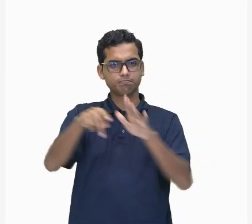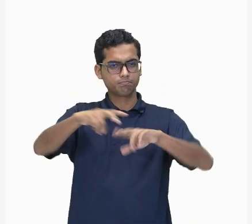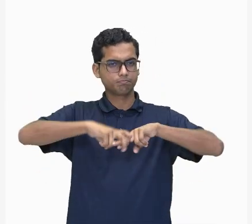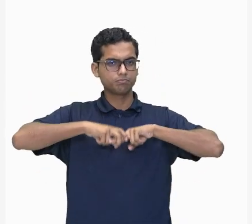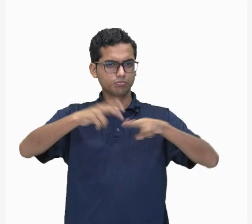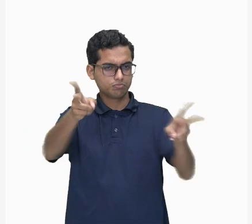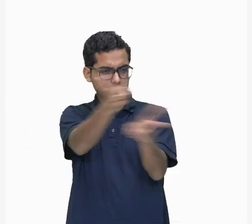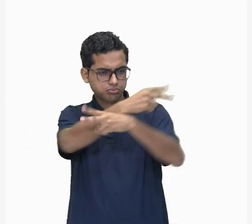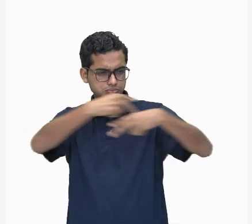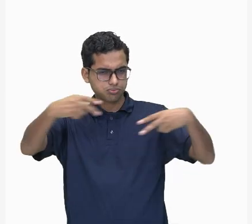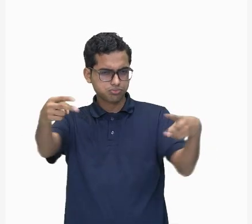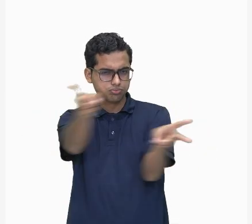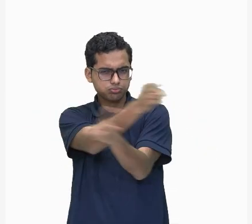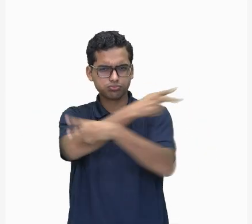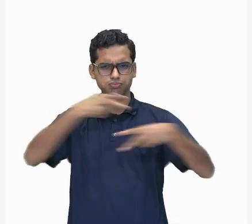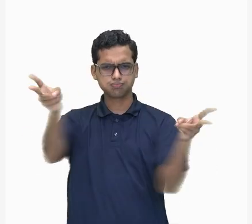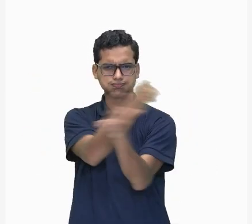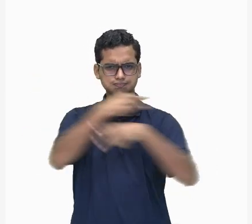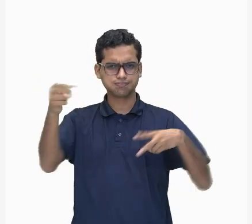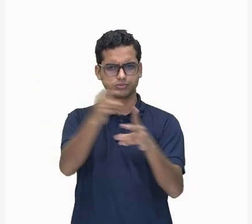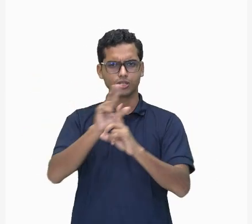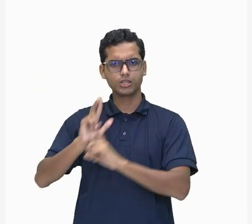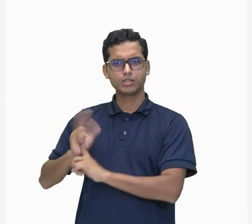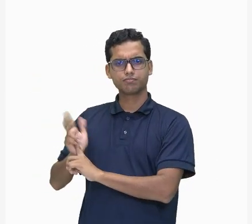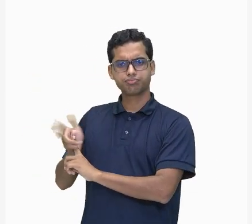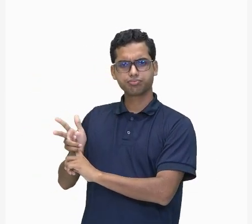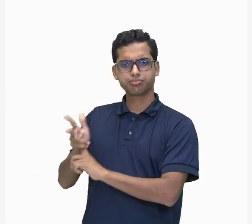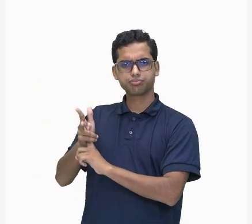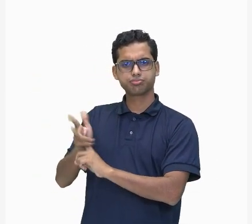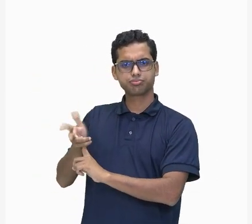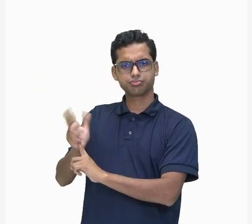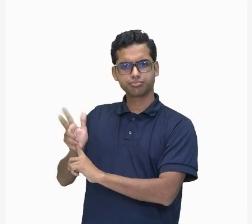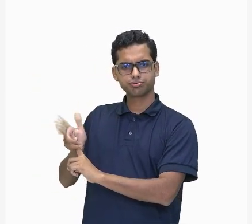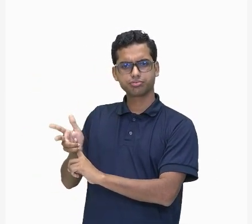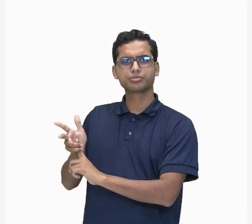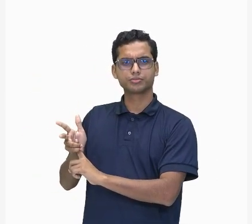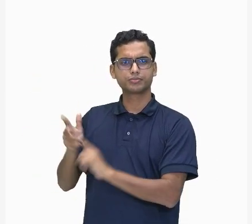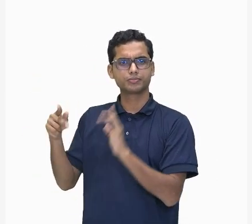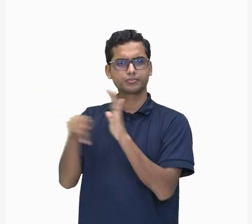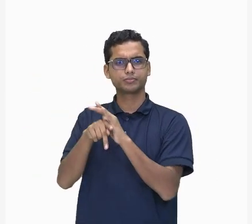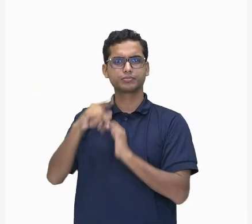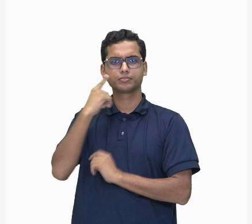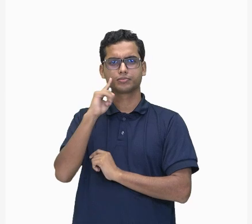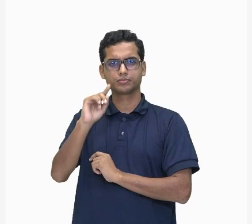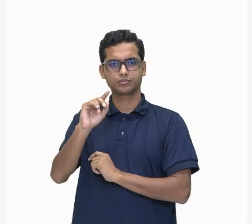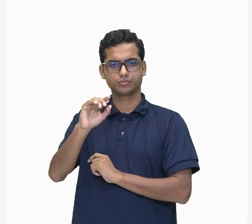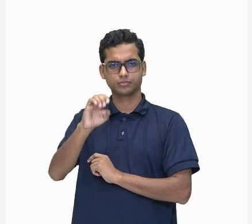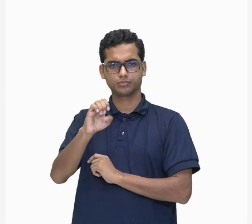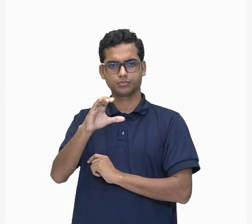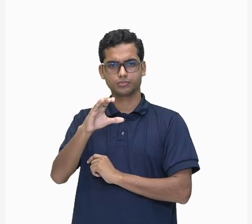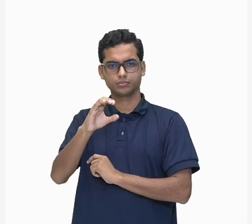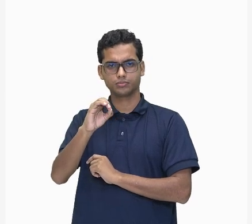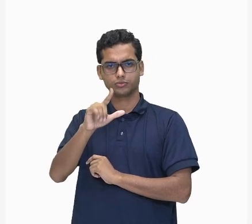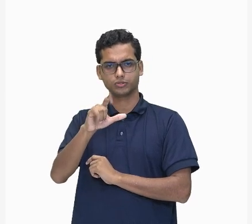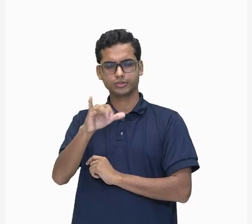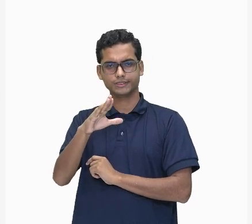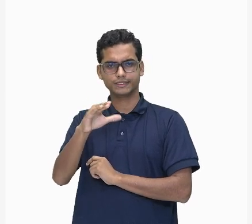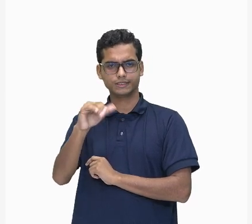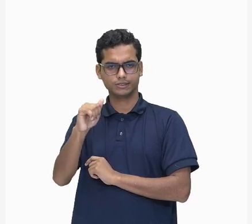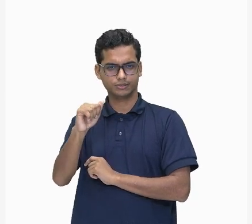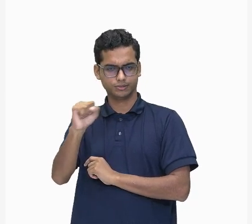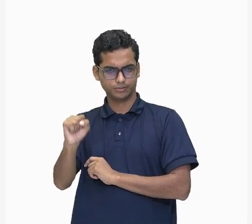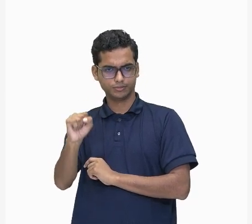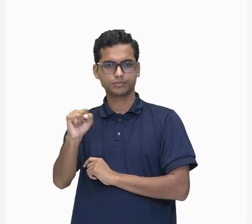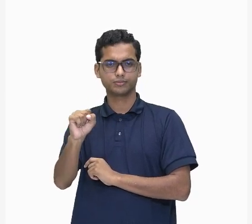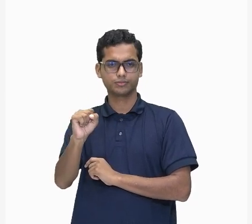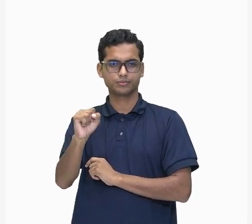tá? Que vai girar nessa hélice e esse giro, ou seja, esse movimento vai gerar energia para